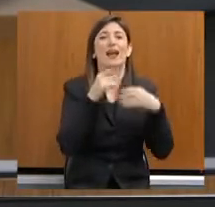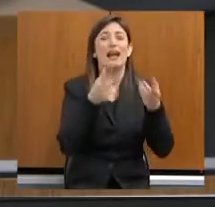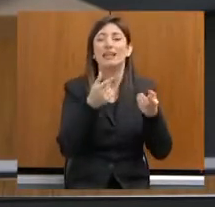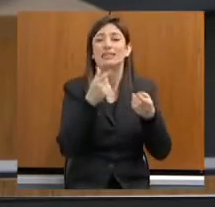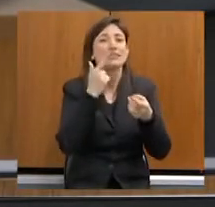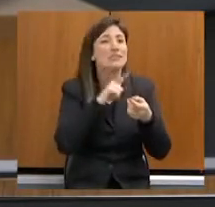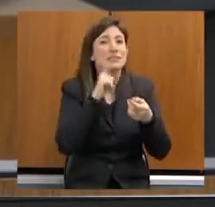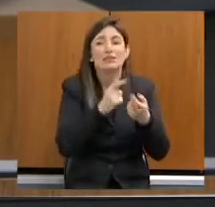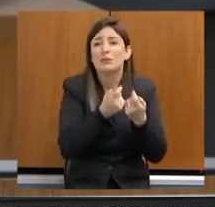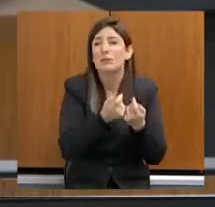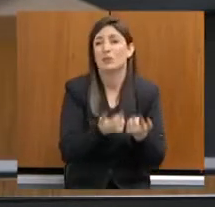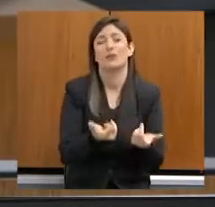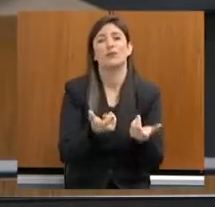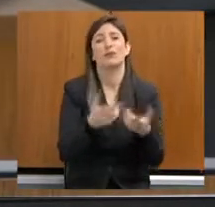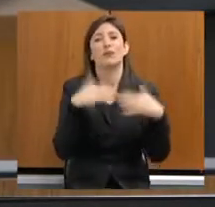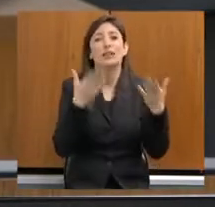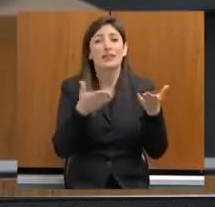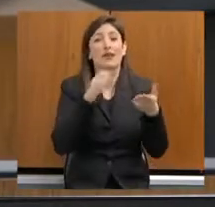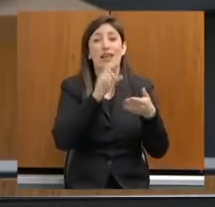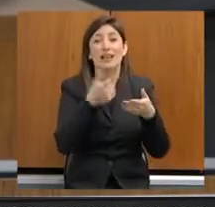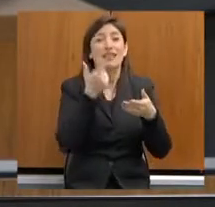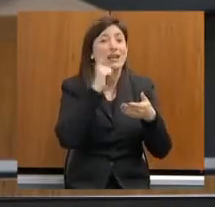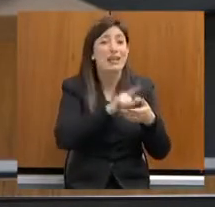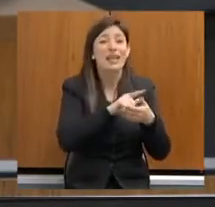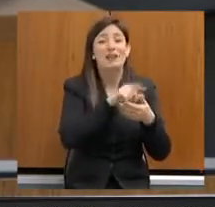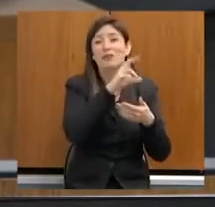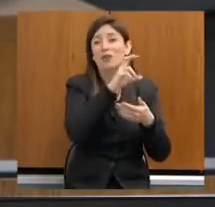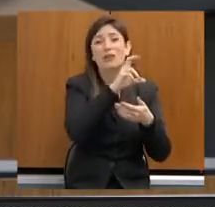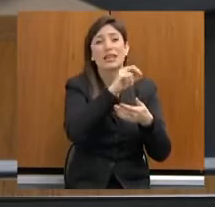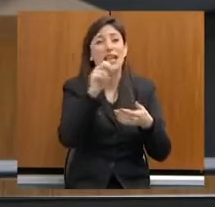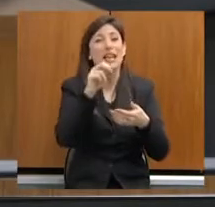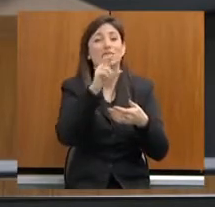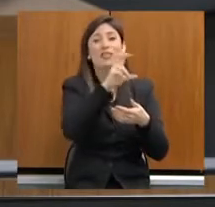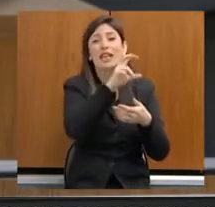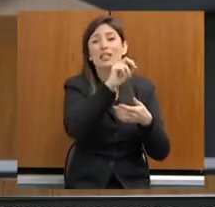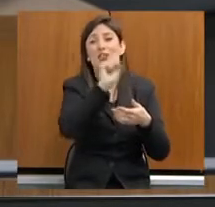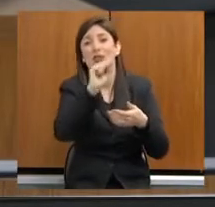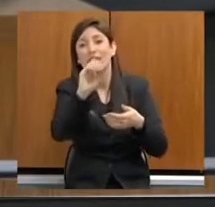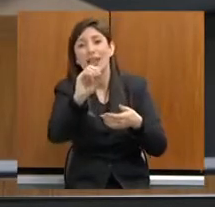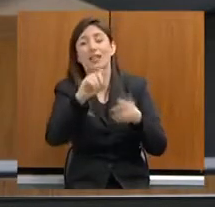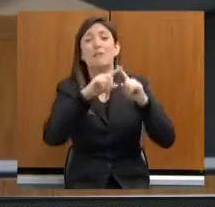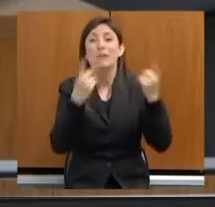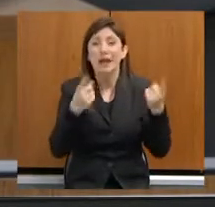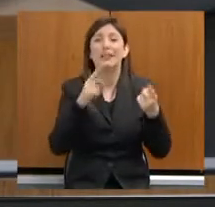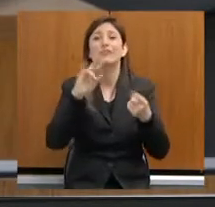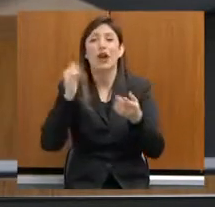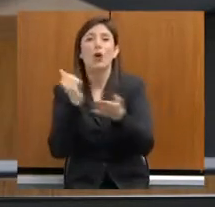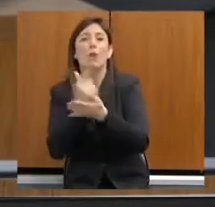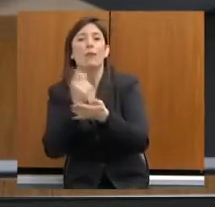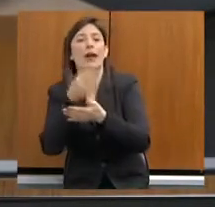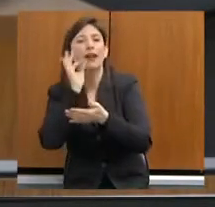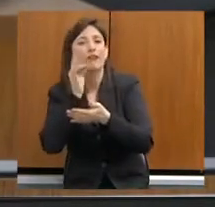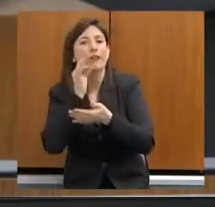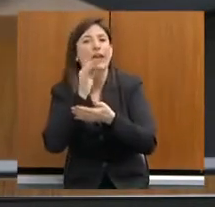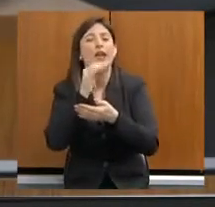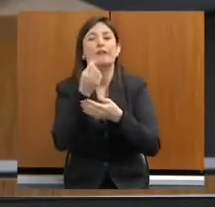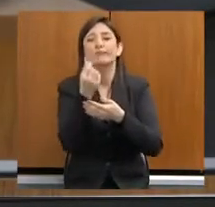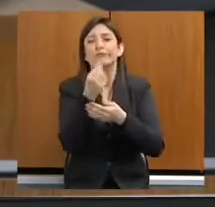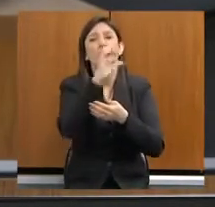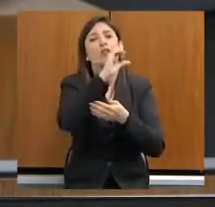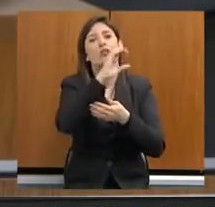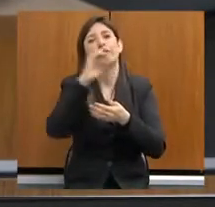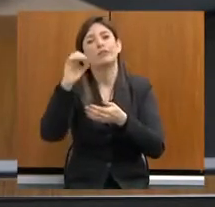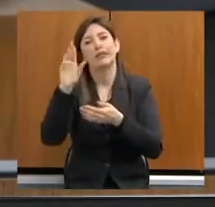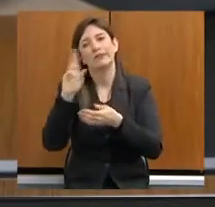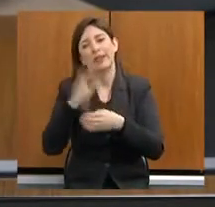500 e pouco ele vai ter que comprar café 900 porque eu não tenho café para mim pegar isso foi erro da política